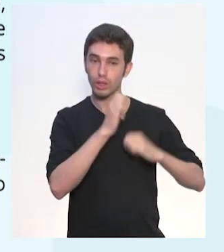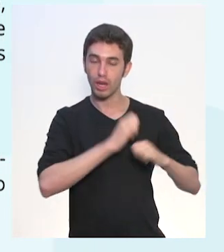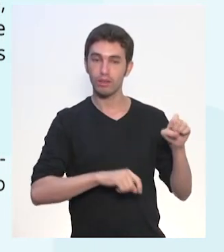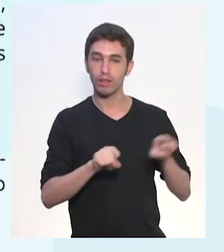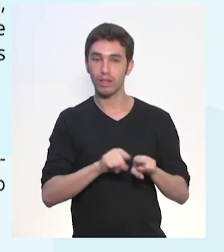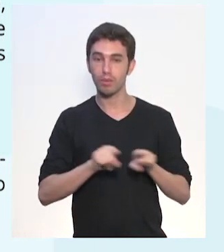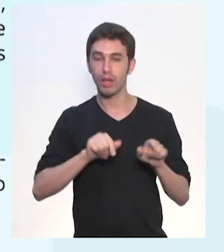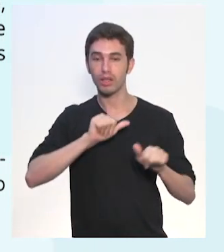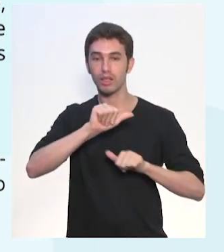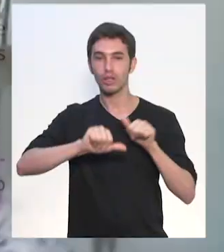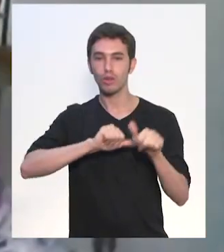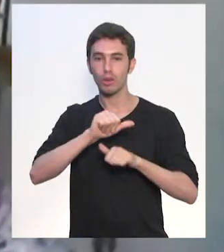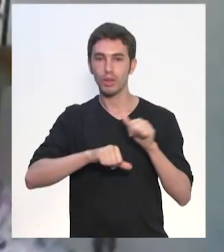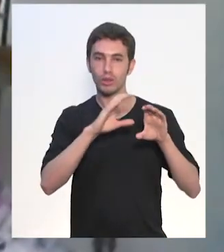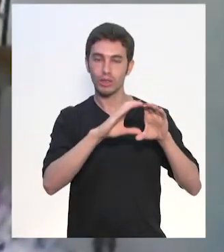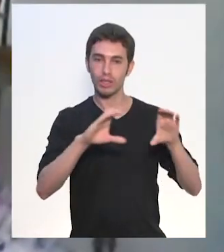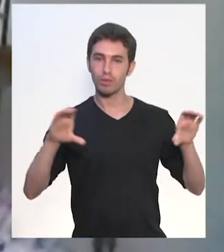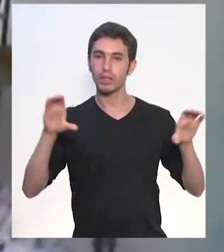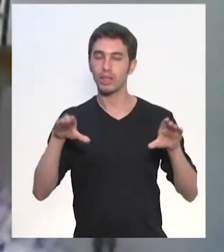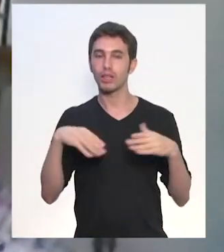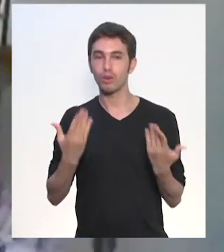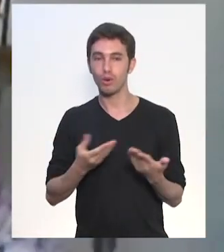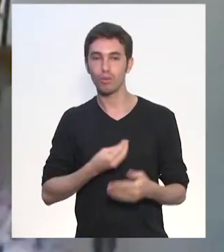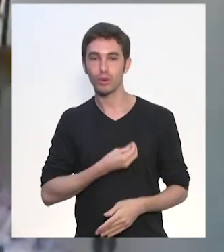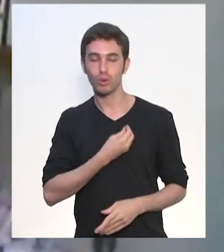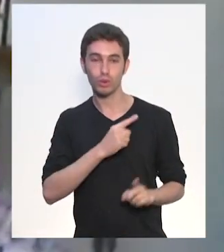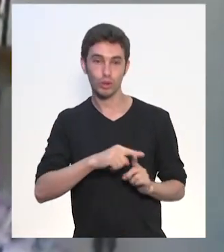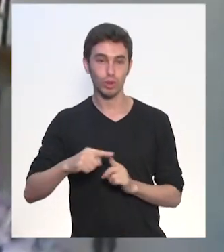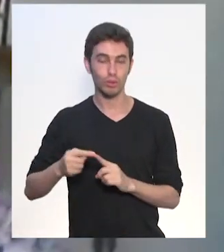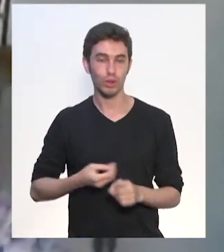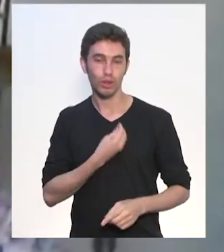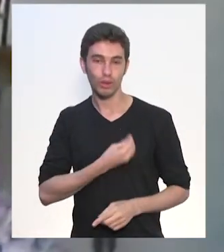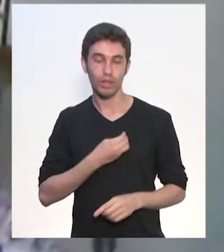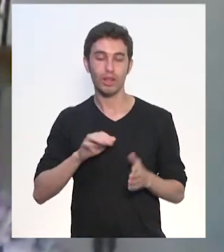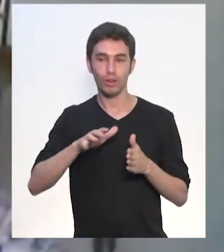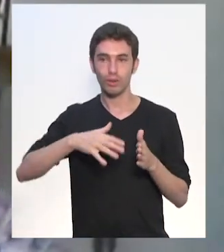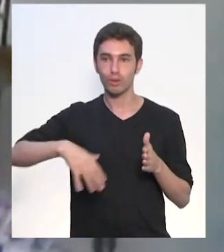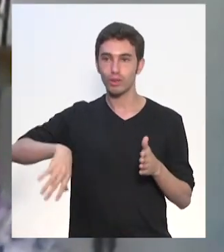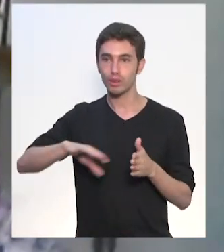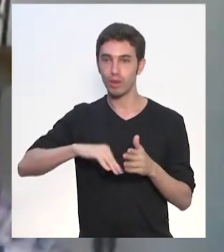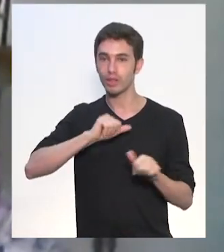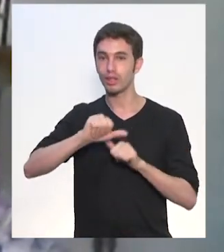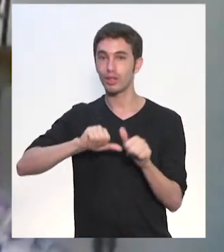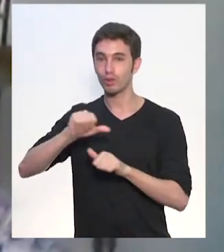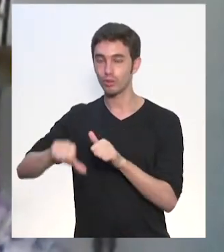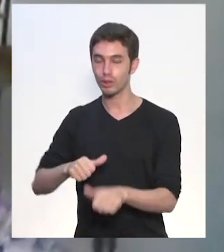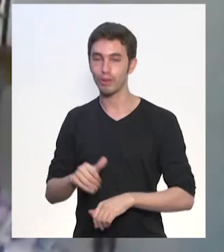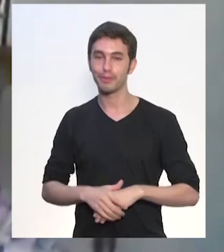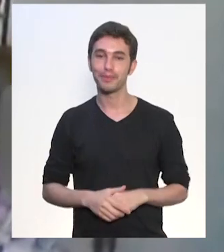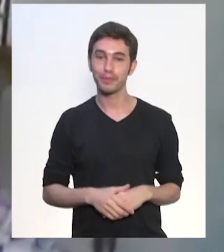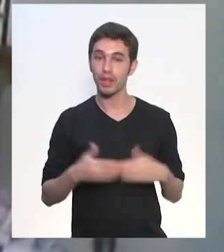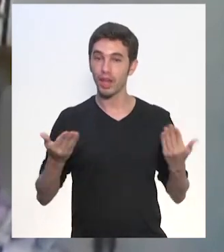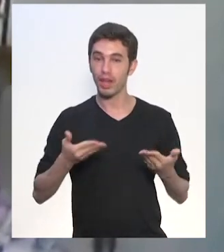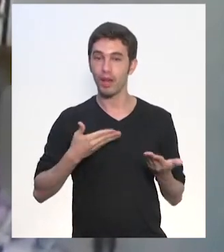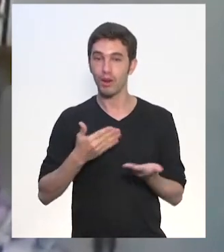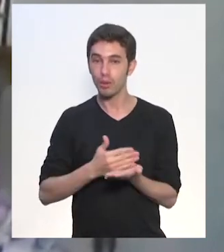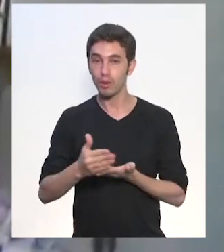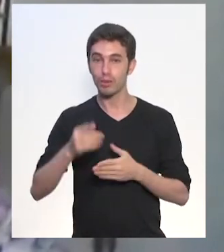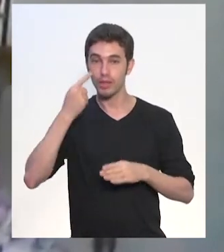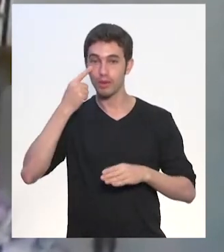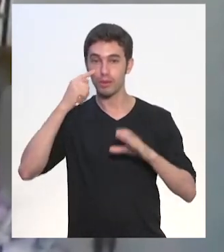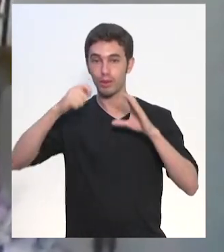à ocupação do espaço. Para a gente iniciar os trabalhos da aula de hoje, assistiremos a um vídeo